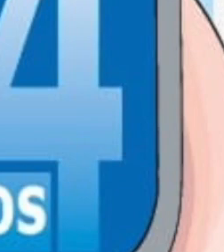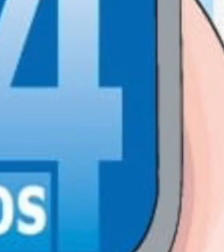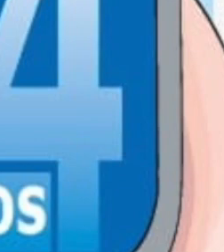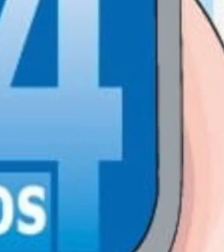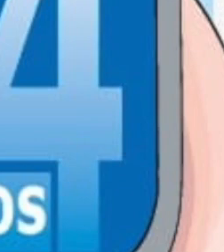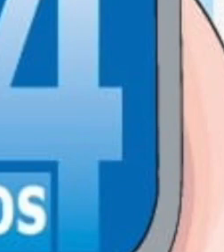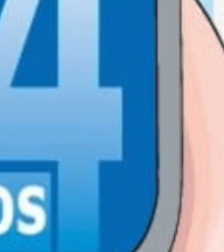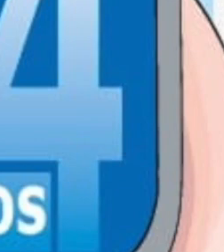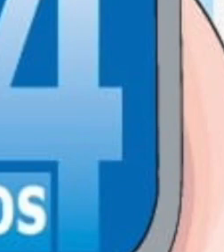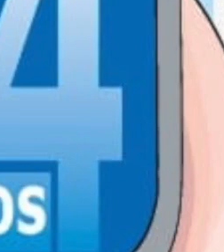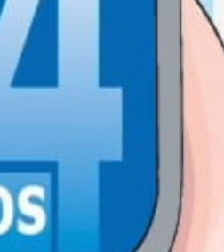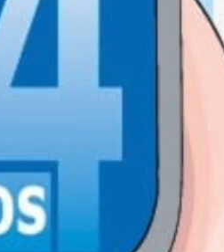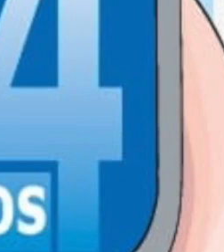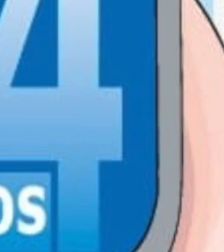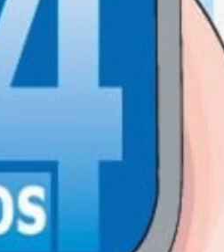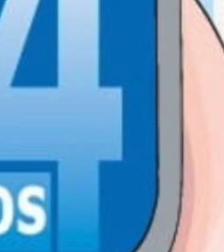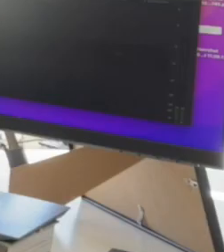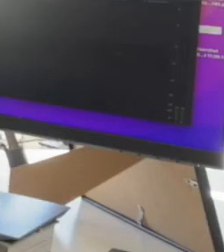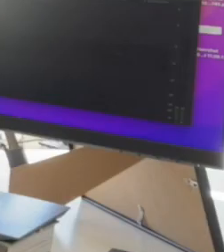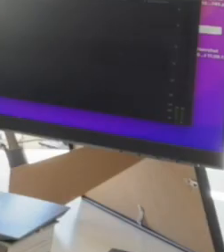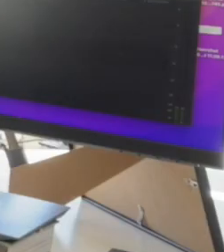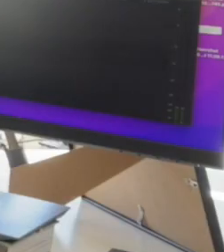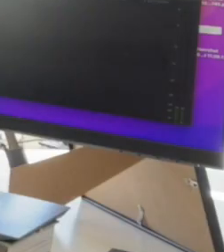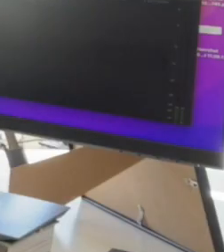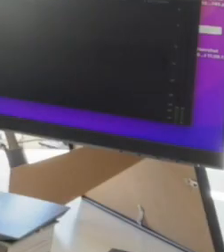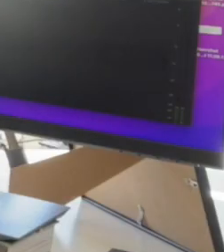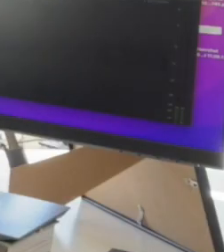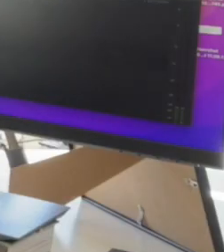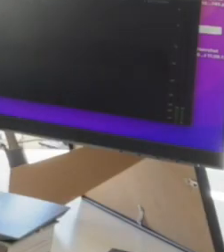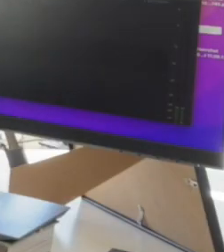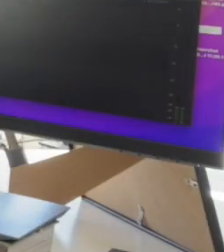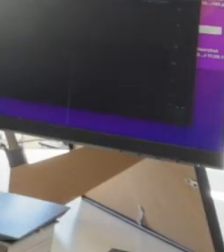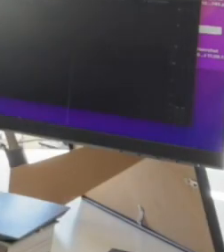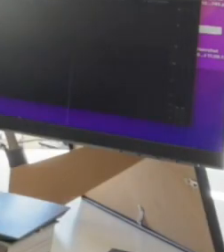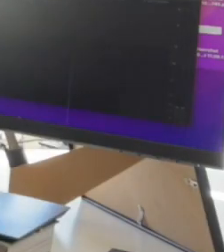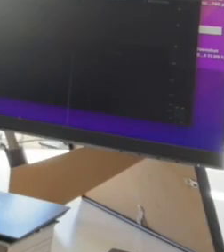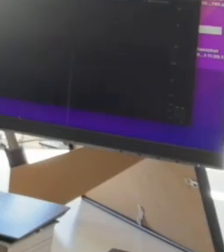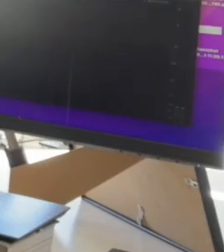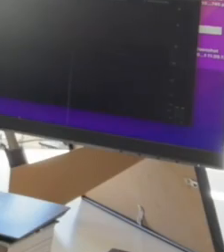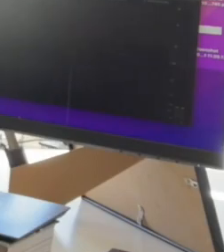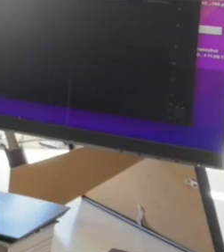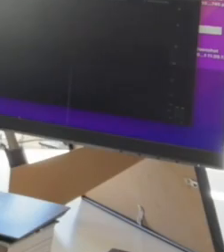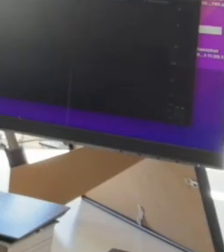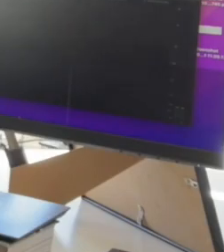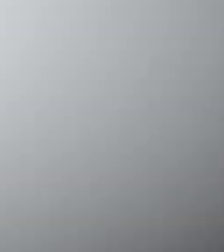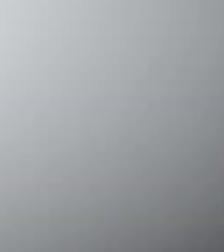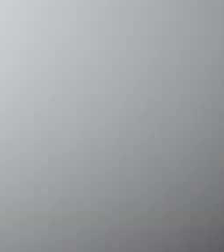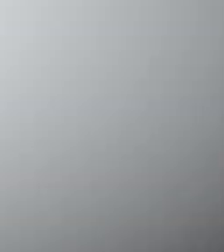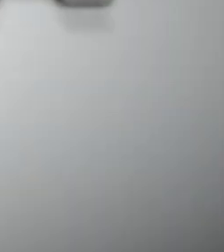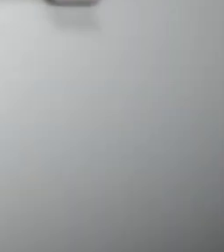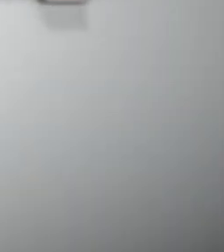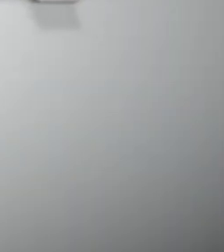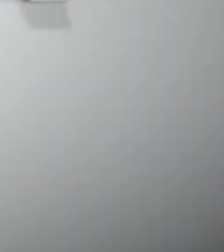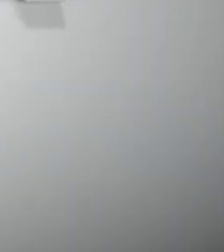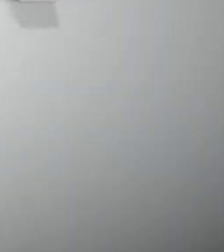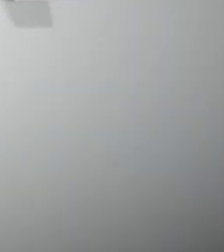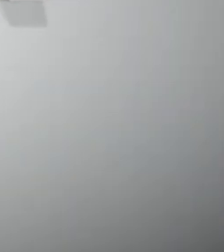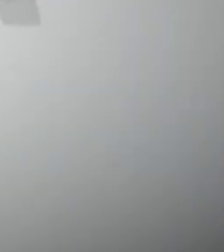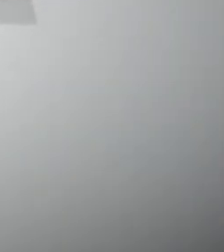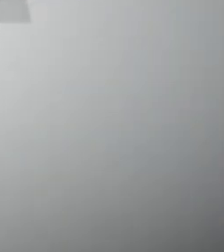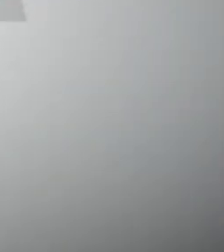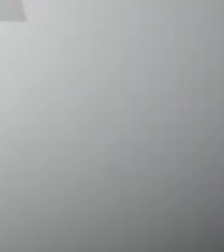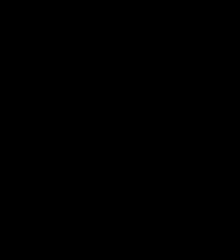a propagar o vídeo, faça gosto e não se esqueça de subscrever o canal no YouTube.